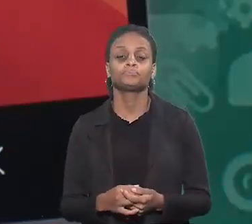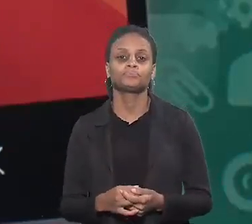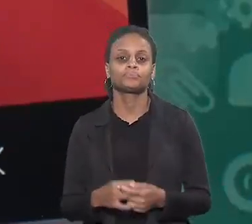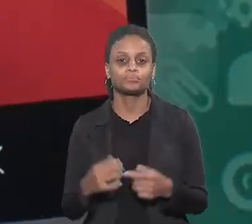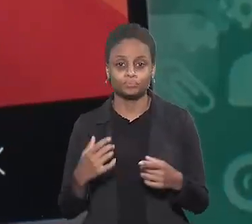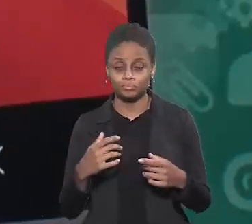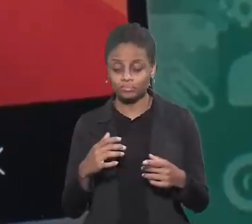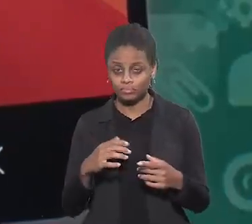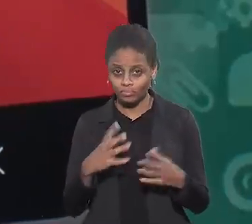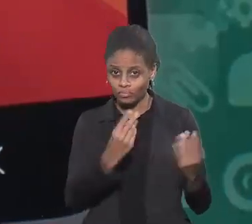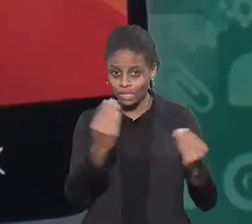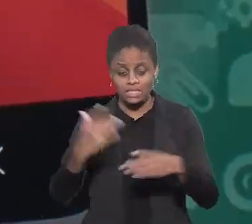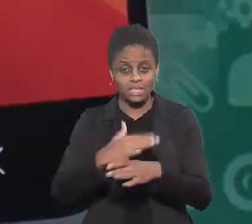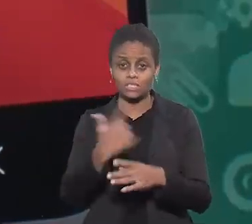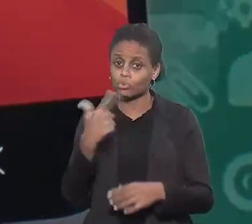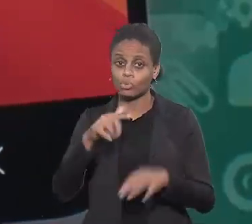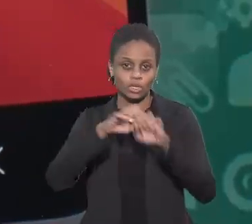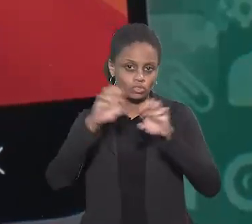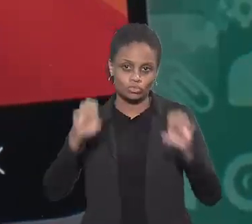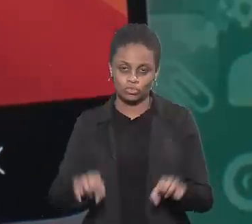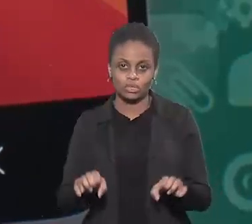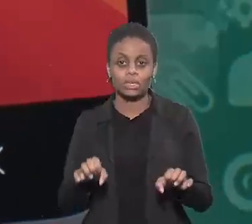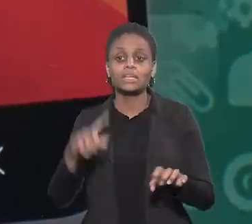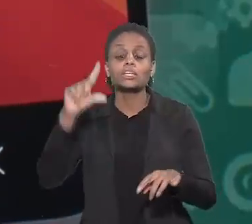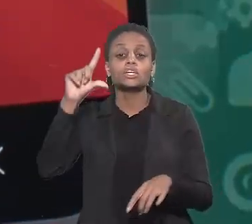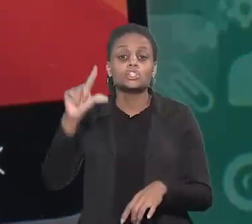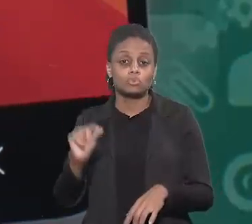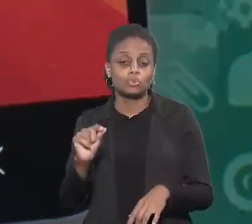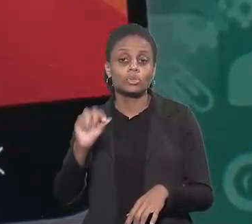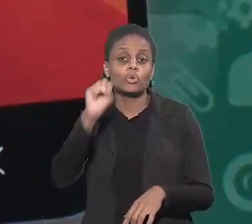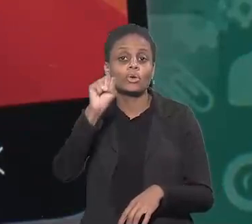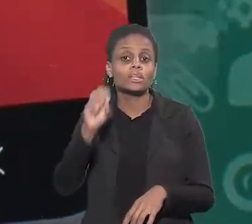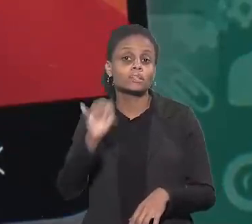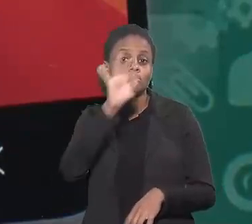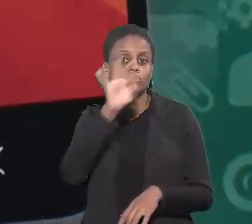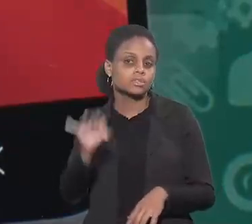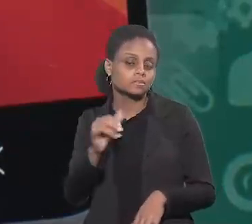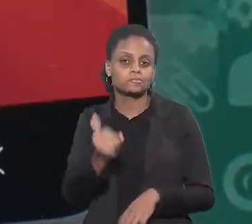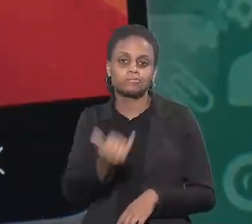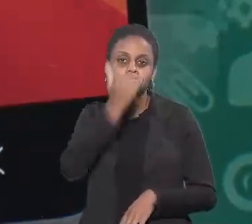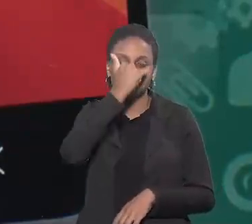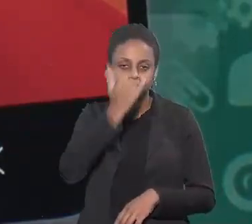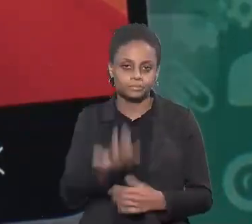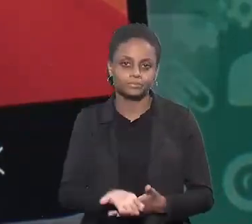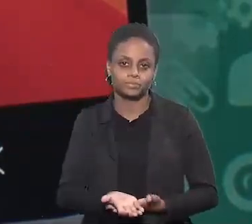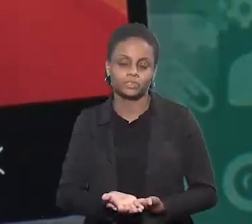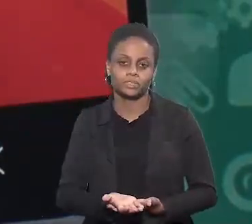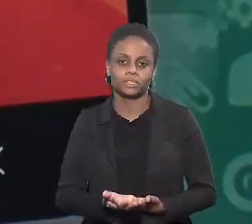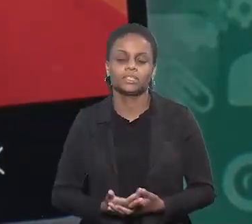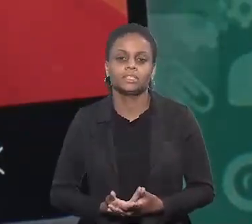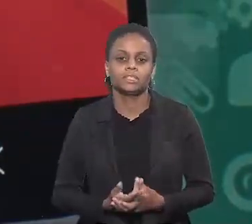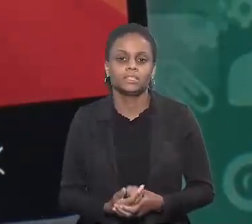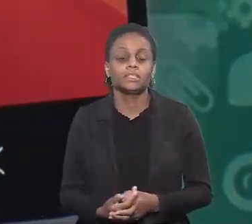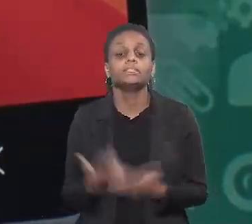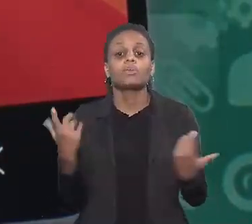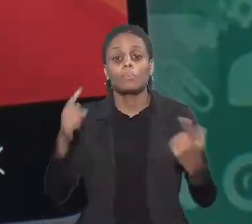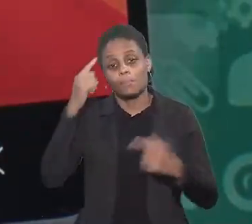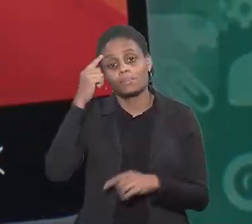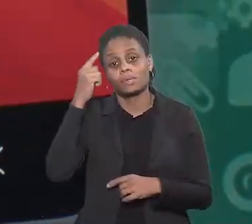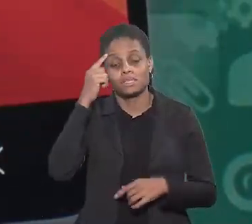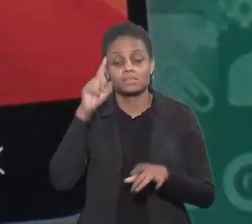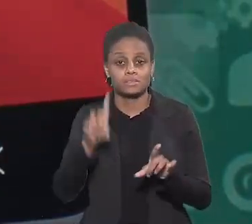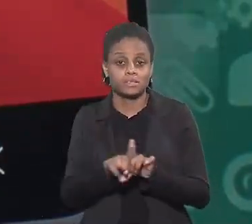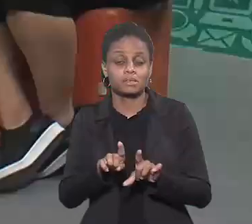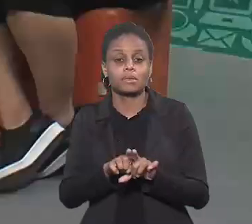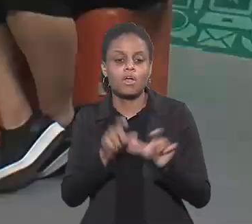infraestrutura. Isso diminuiria, em média, 80% dos acidentes, se a gente tivesse infraestrutura dedicada. Ou seja, bastante então,